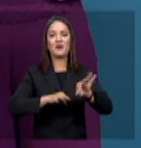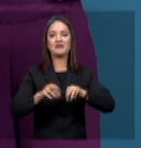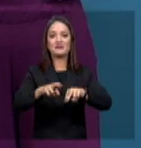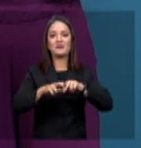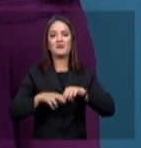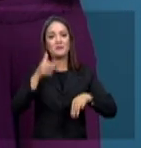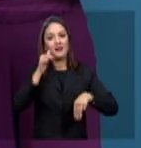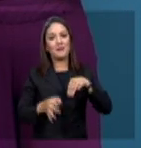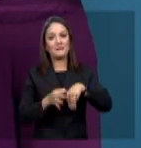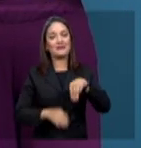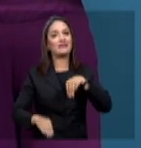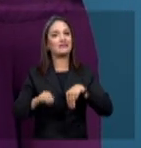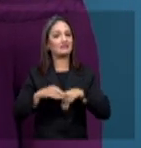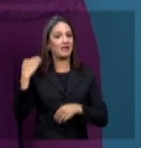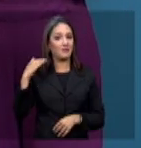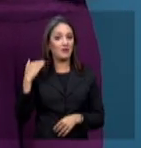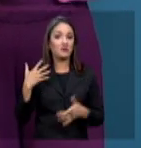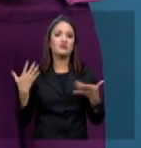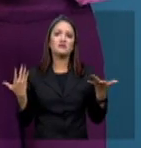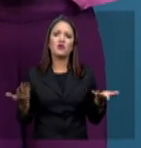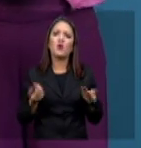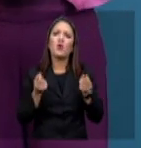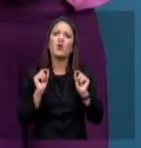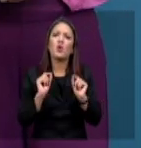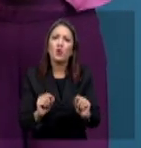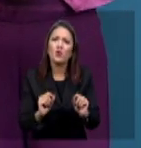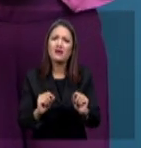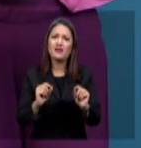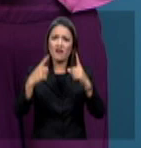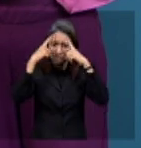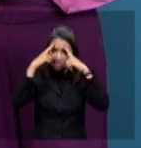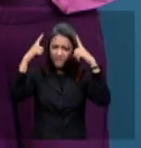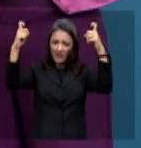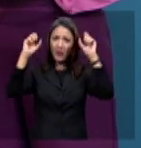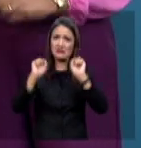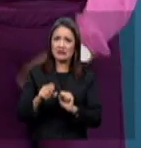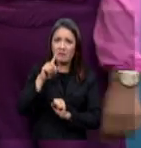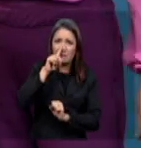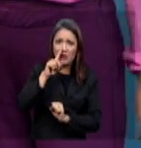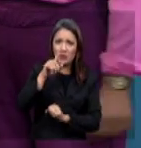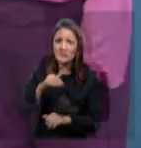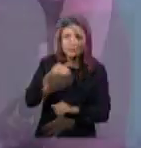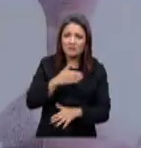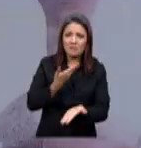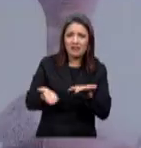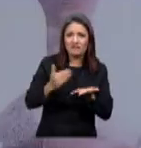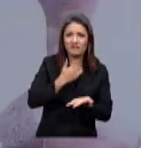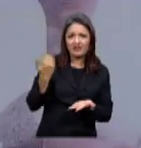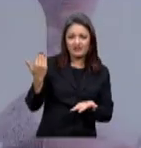título preços ediza preços violência custa vida vamos acompanhar